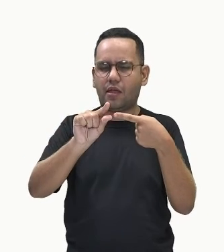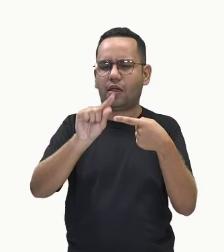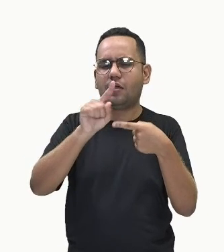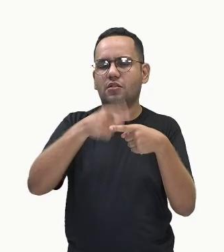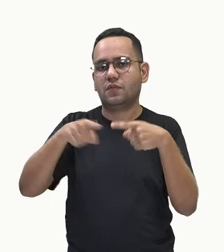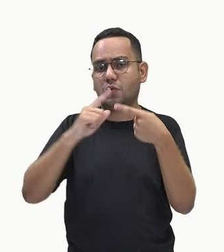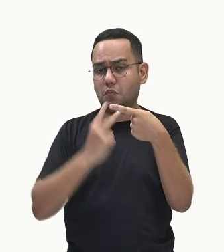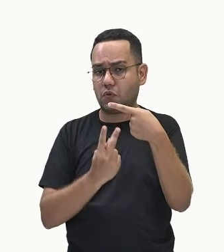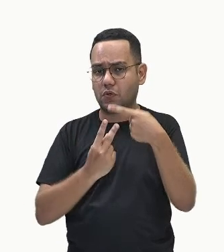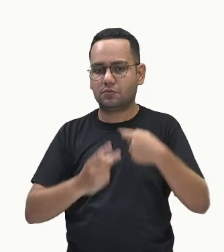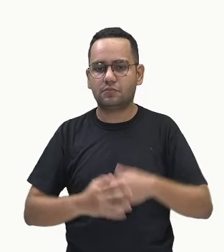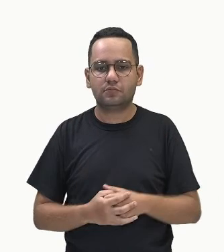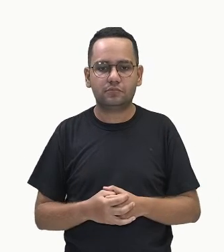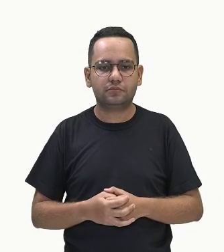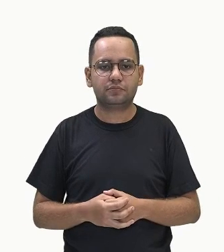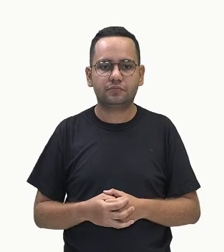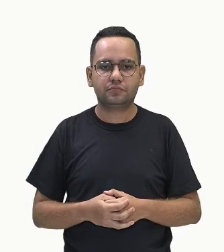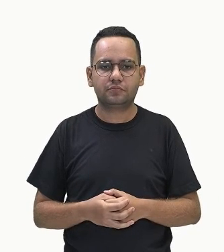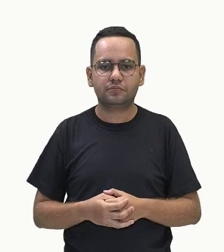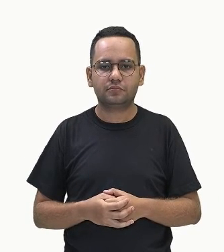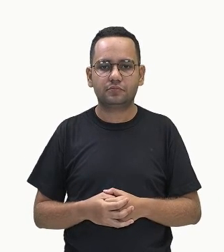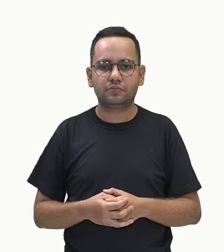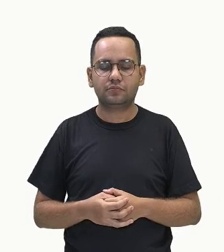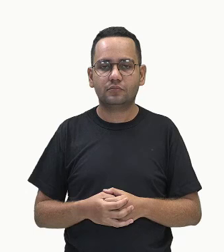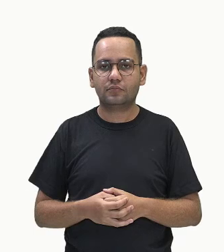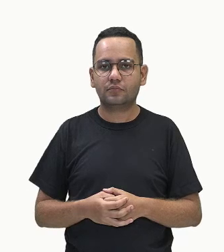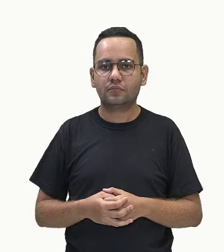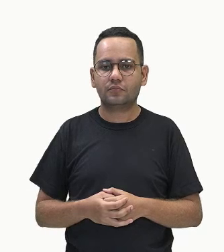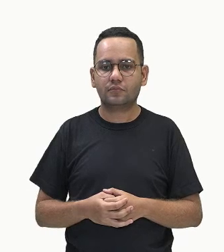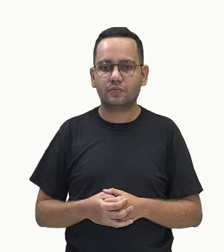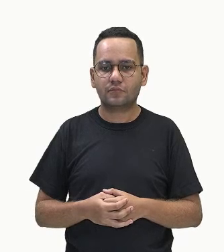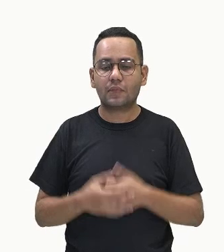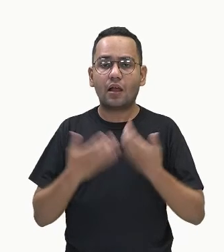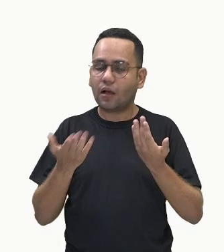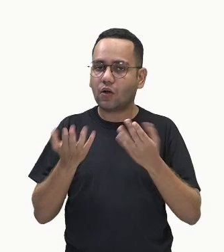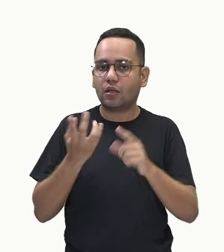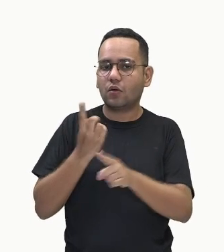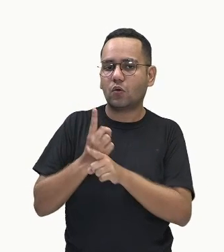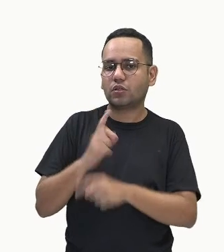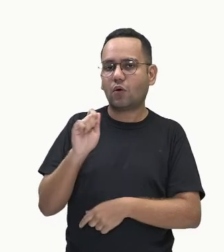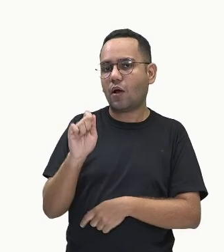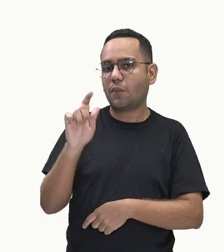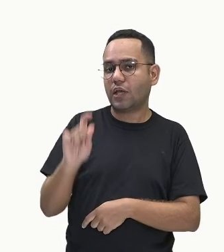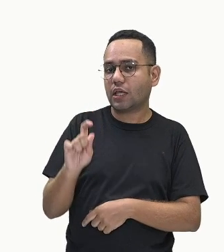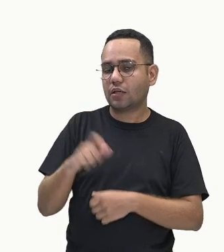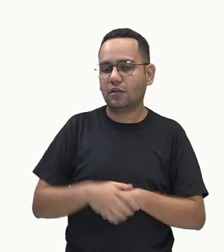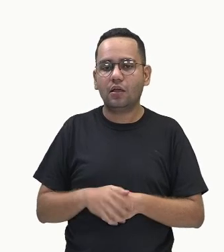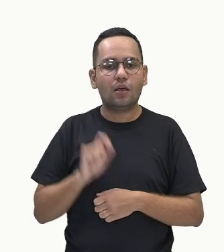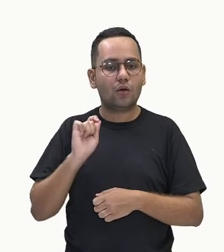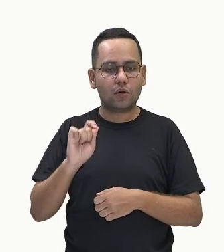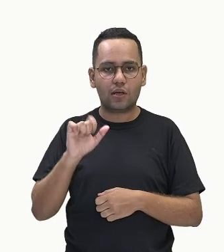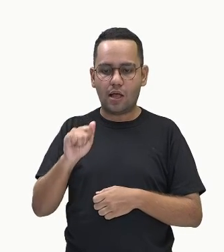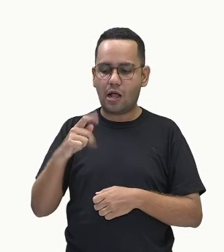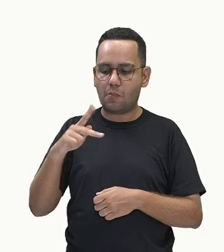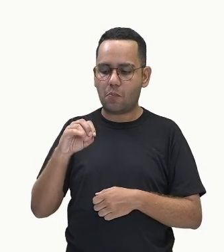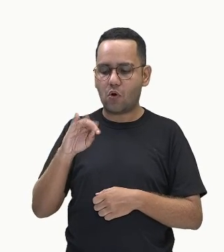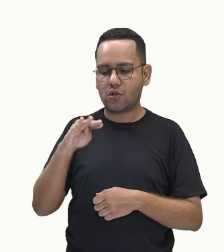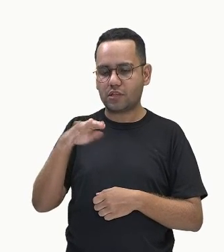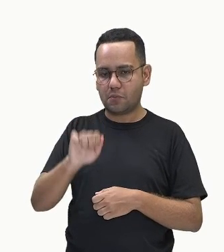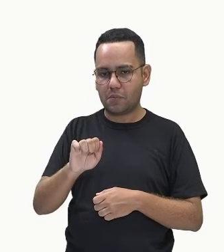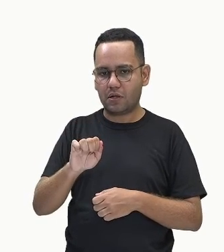2. Vamos colocar aqui no nosso desenho o que é o apótema? É um segmento que vem do centro, o centro aqui é o